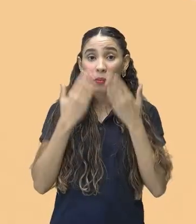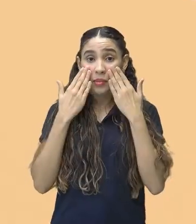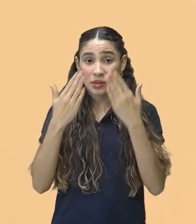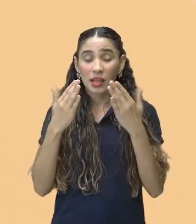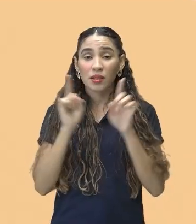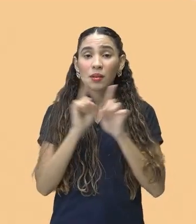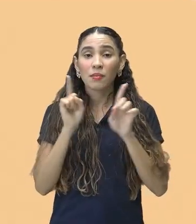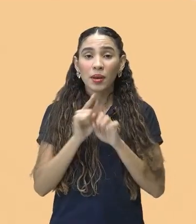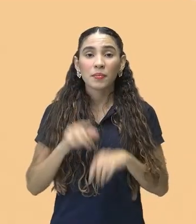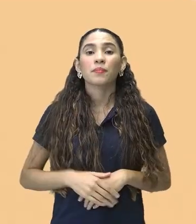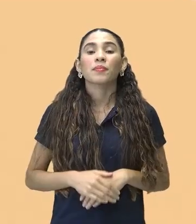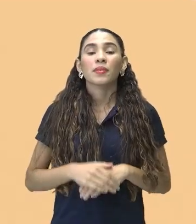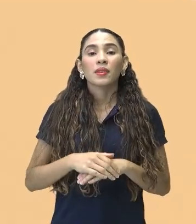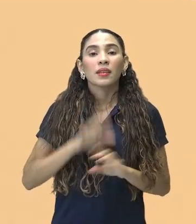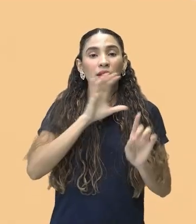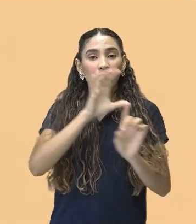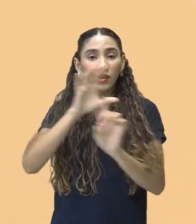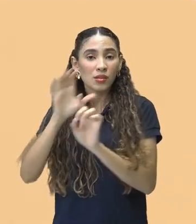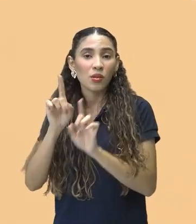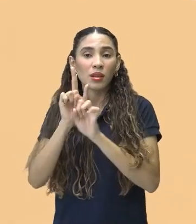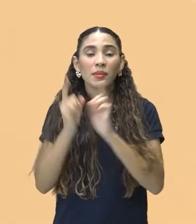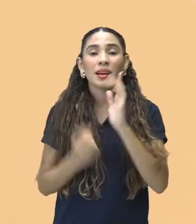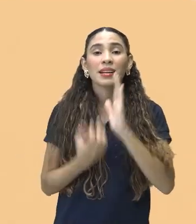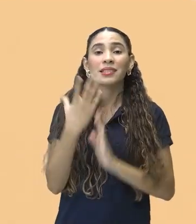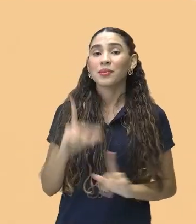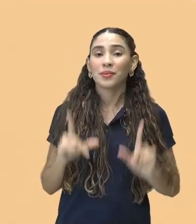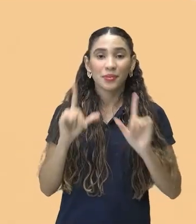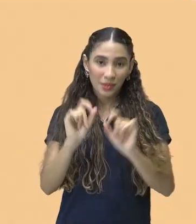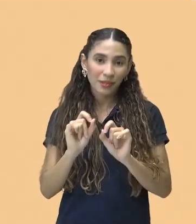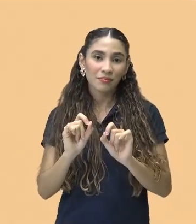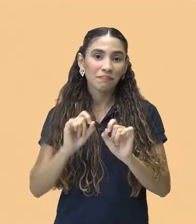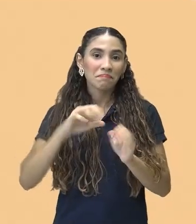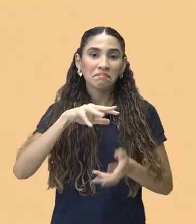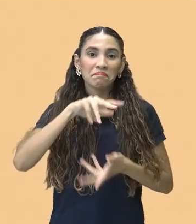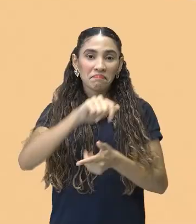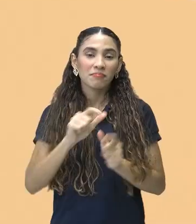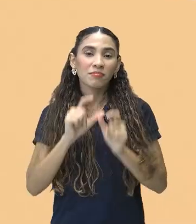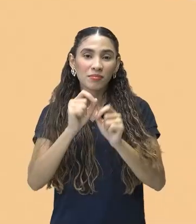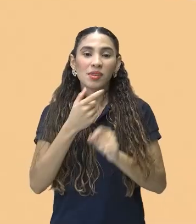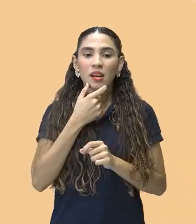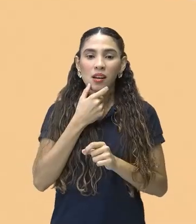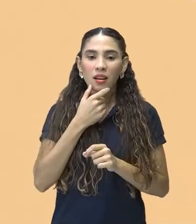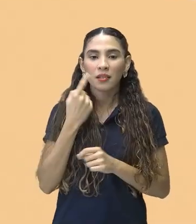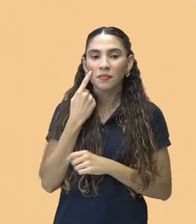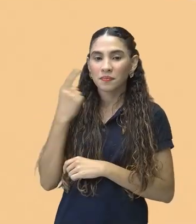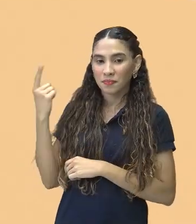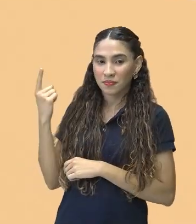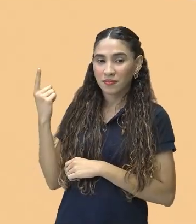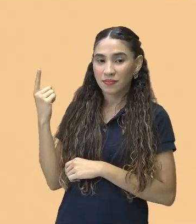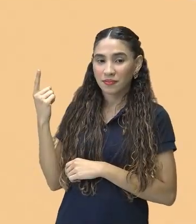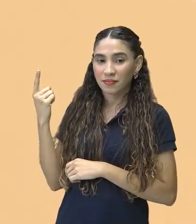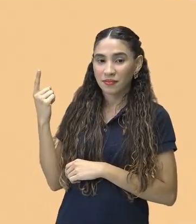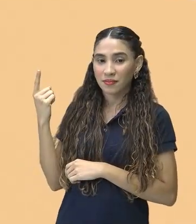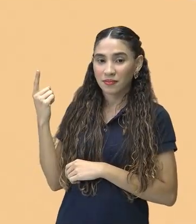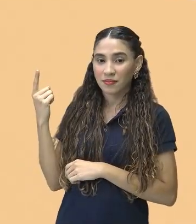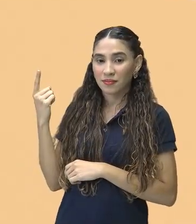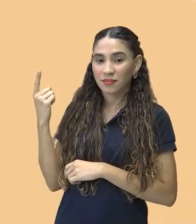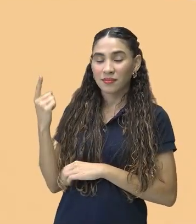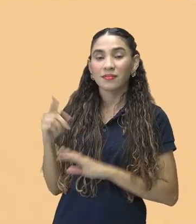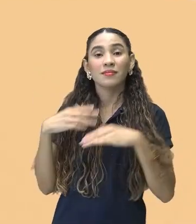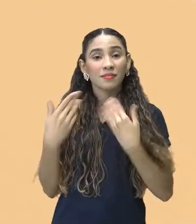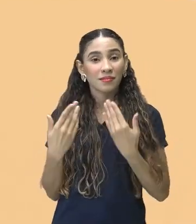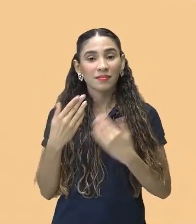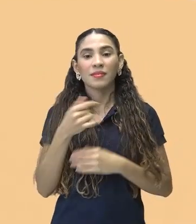Perrault, que inspirou a criação, olha aí, pelo mundo, em inglês, elas se chamam Free Trade Zones,